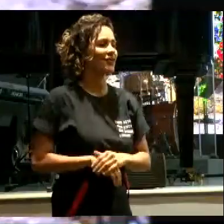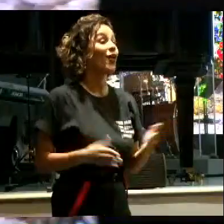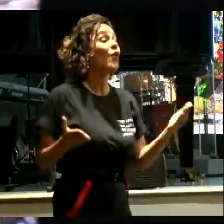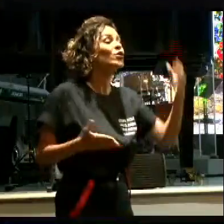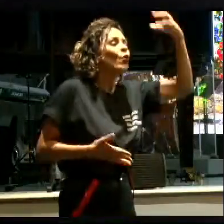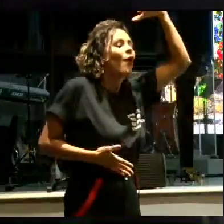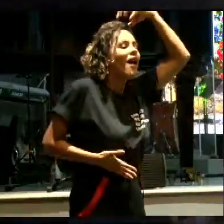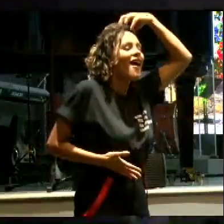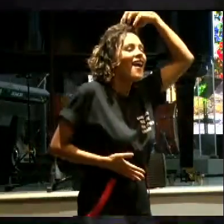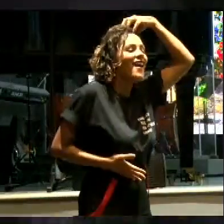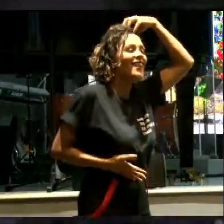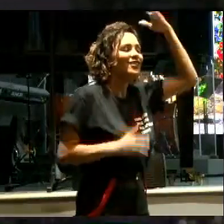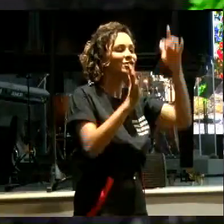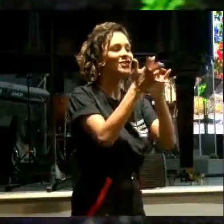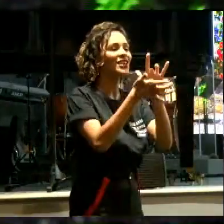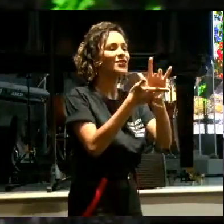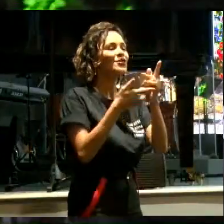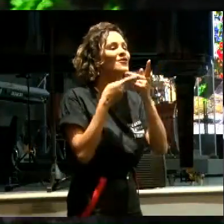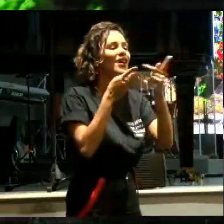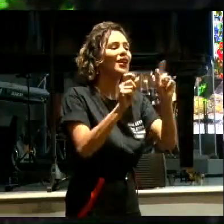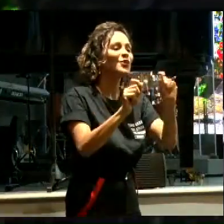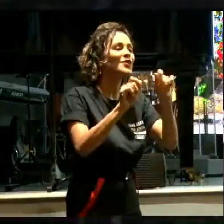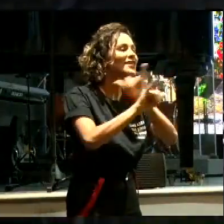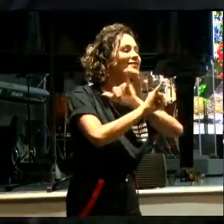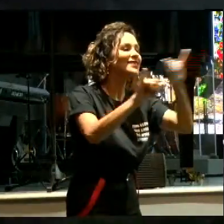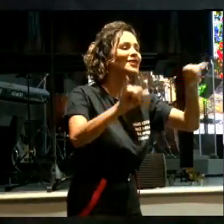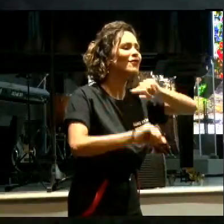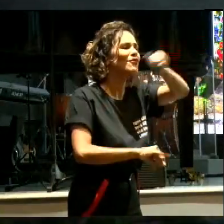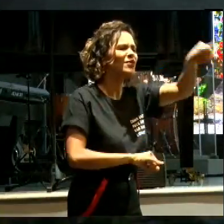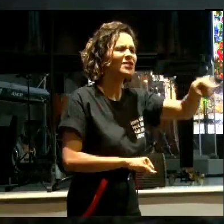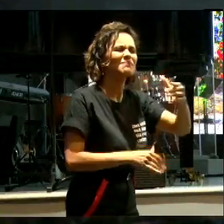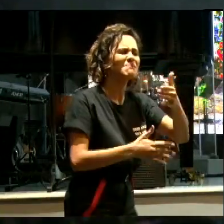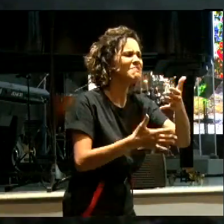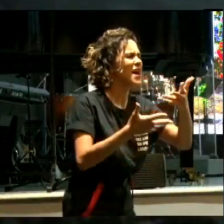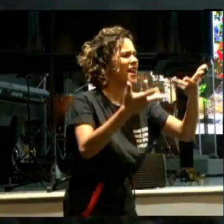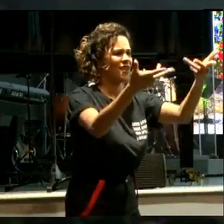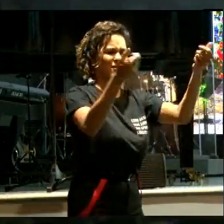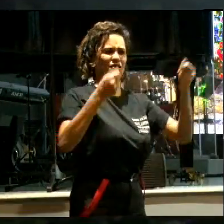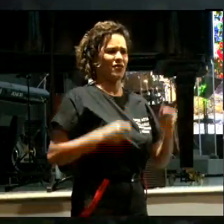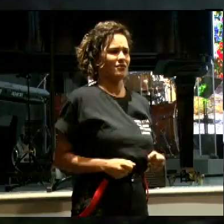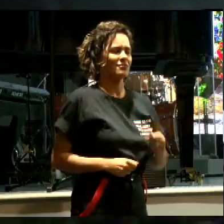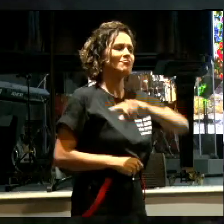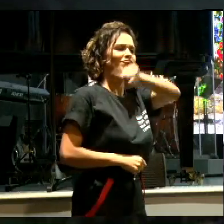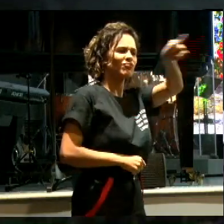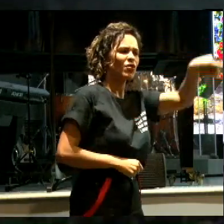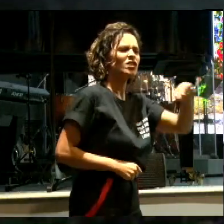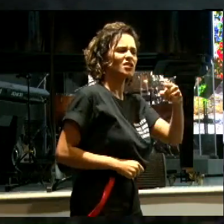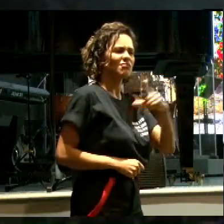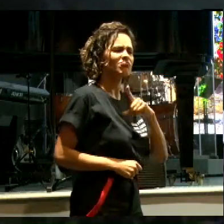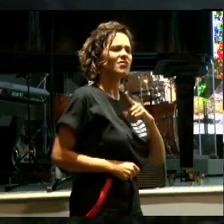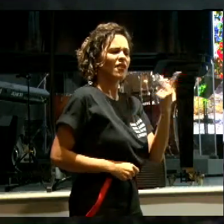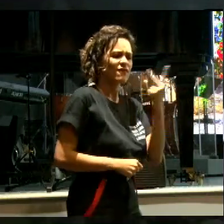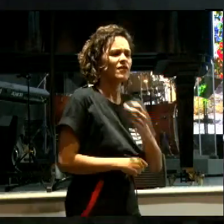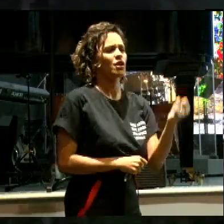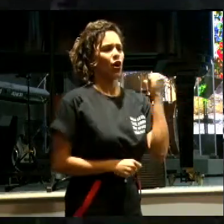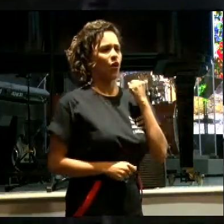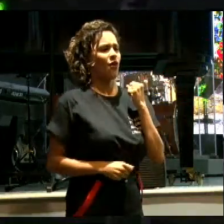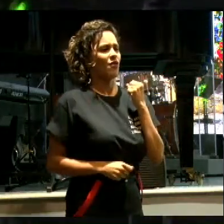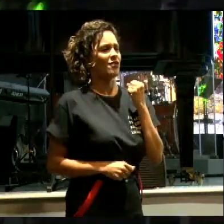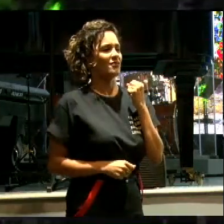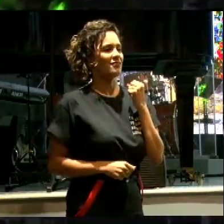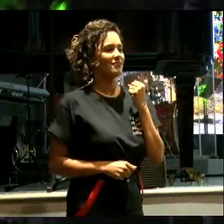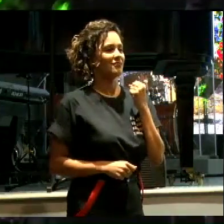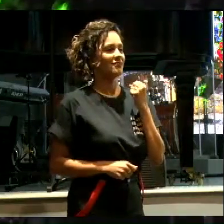1000 cairão ao teu lado, 10.000 à tua direita, mas tu não serás atingido. Sabe qual é o nosso problema? Que a cada dia que a gente